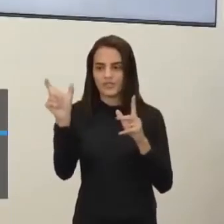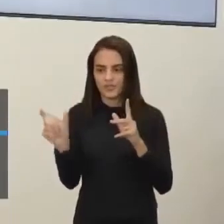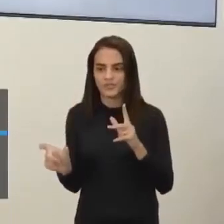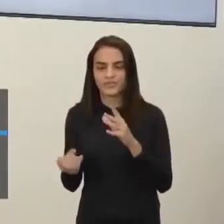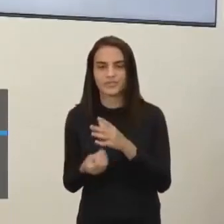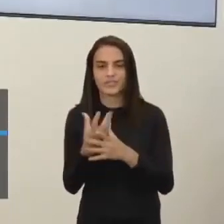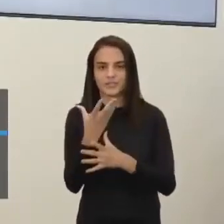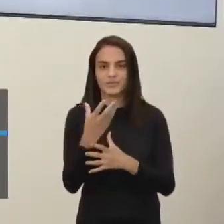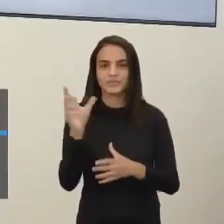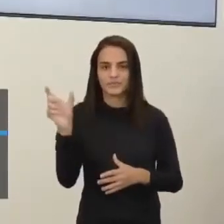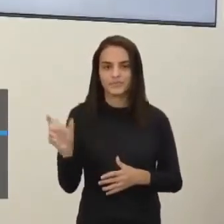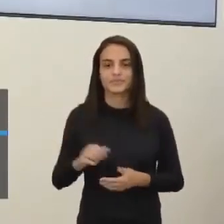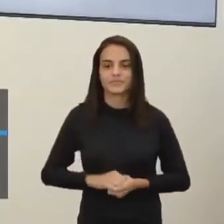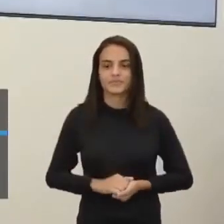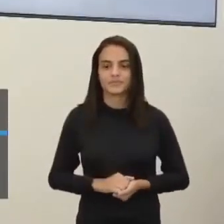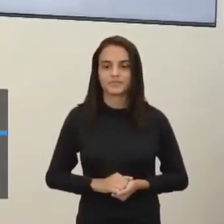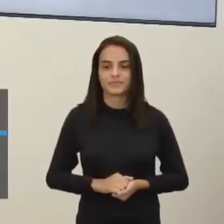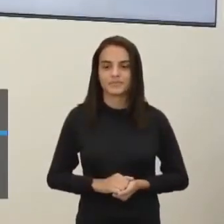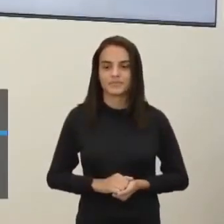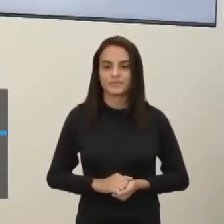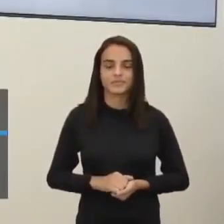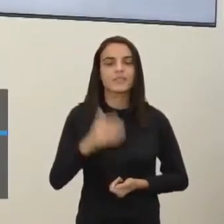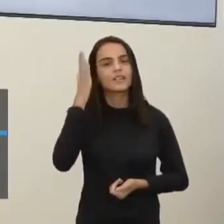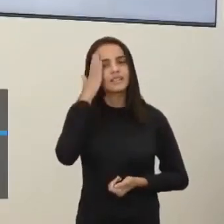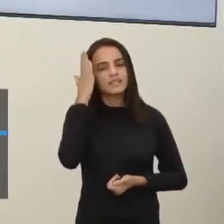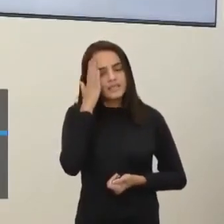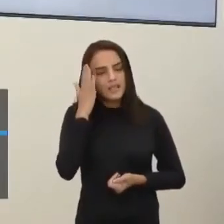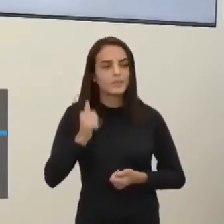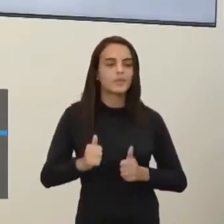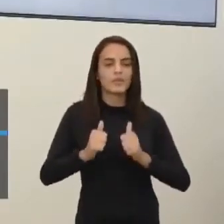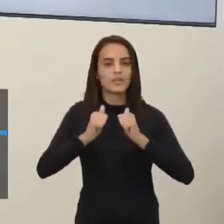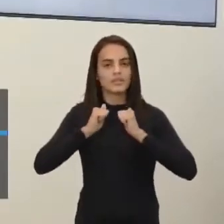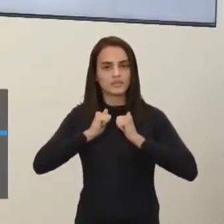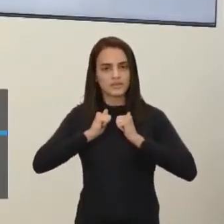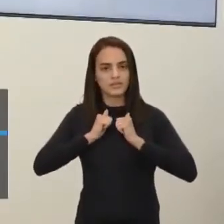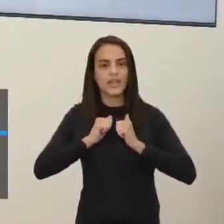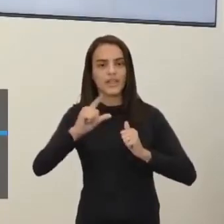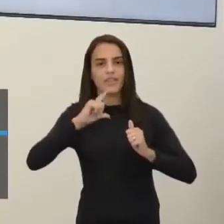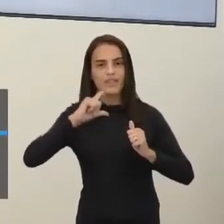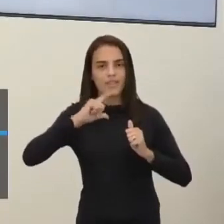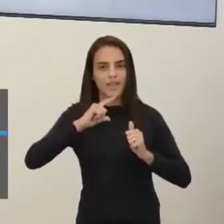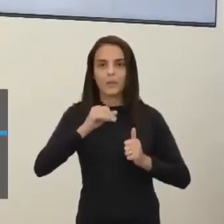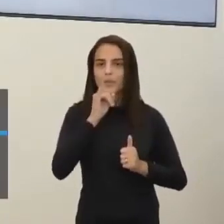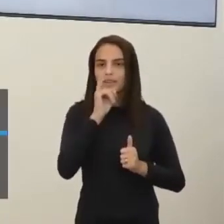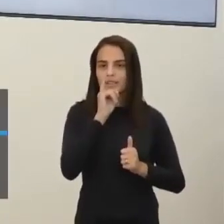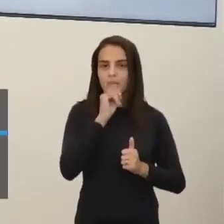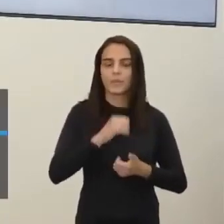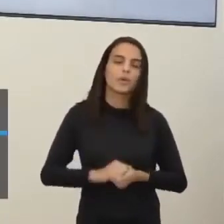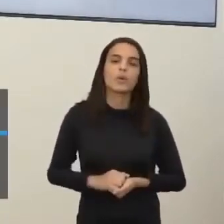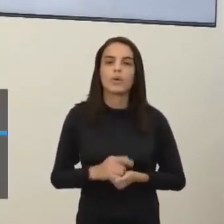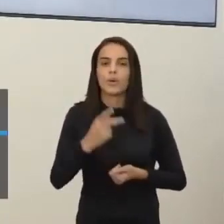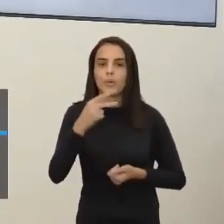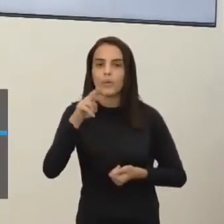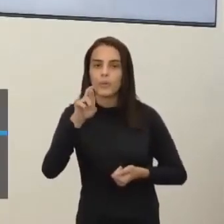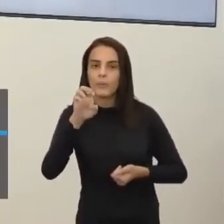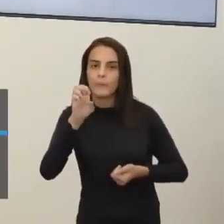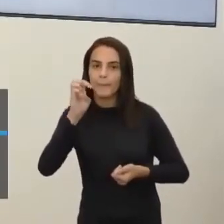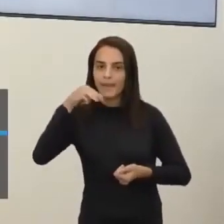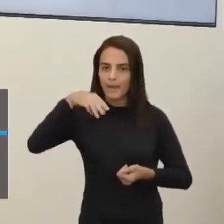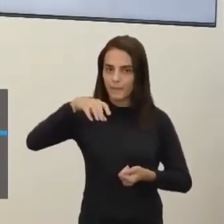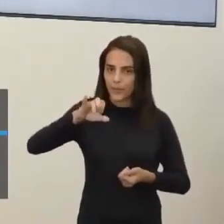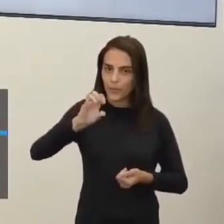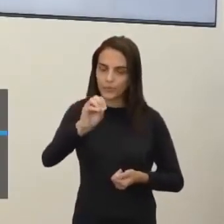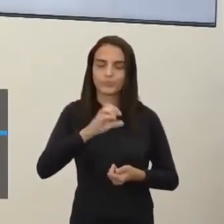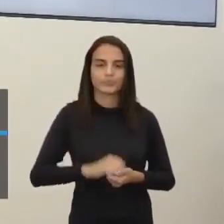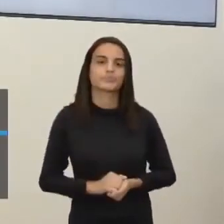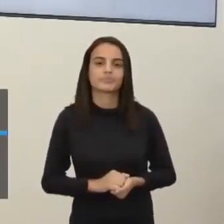Mas, sabe aquele negócio, né? Sabe quando o ator ele ganha um Oscar? quando ele não interpreta ele mesmo. Porque